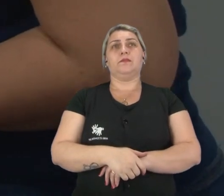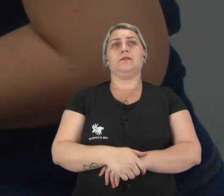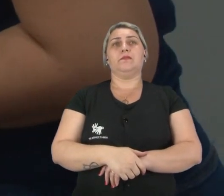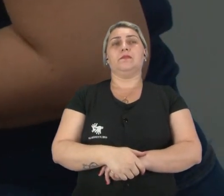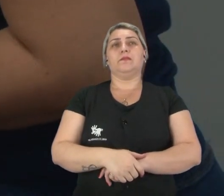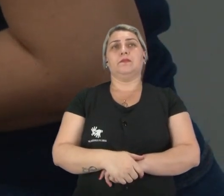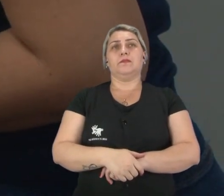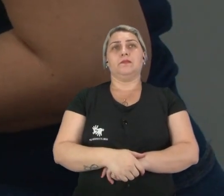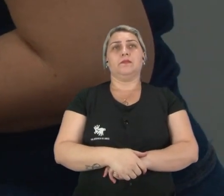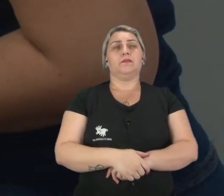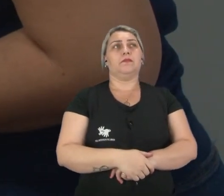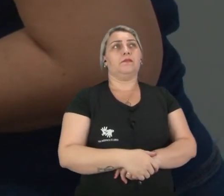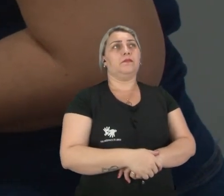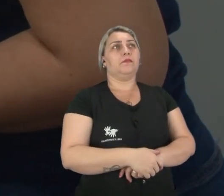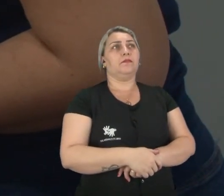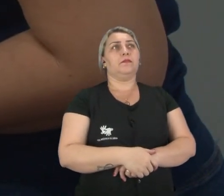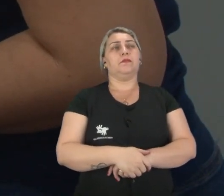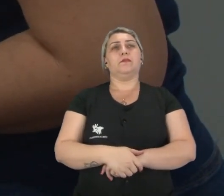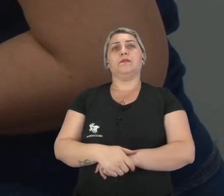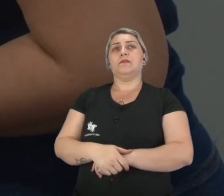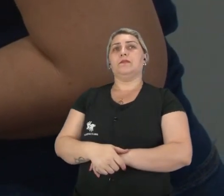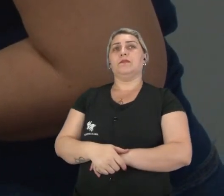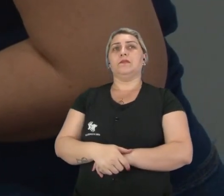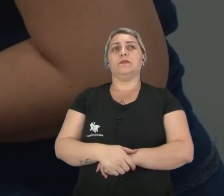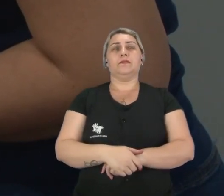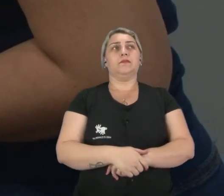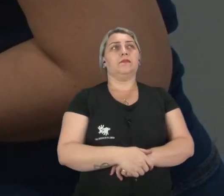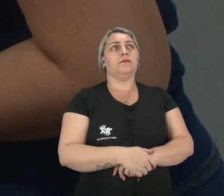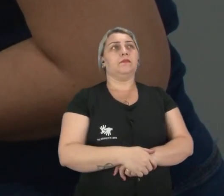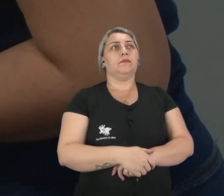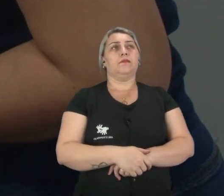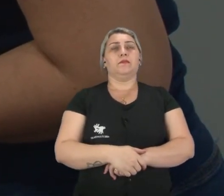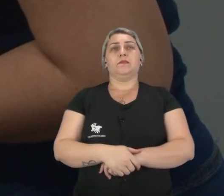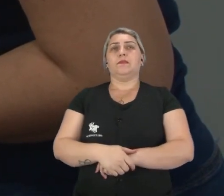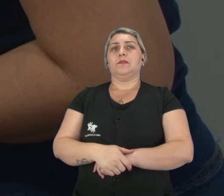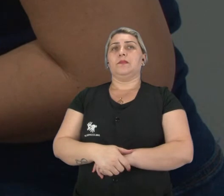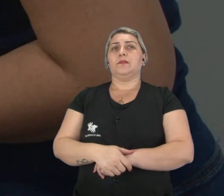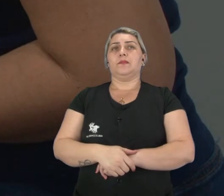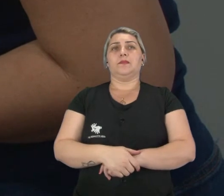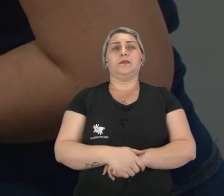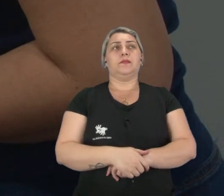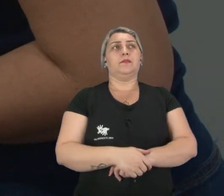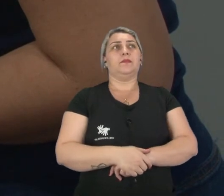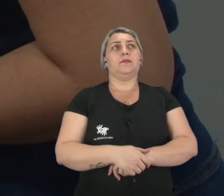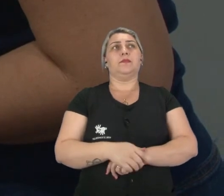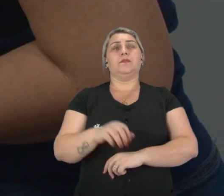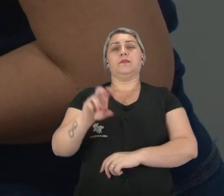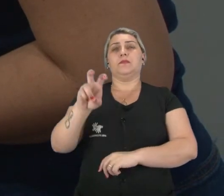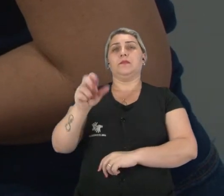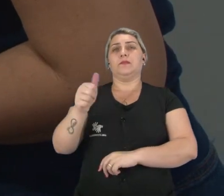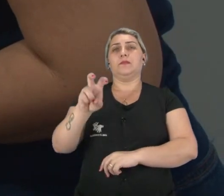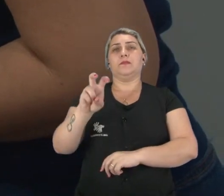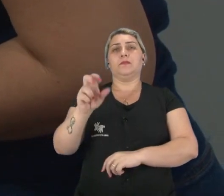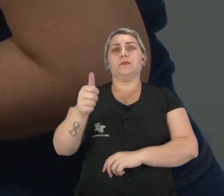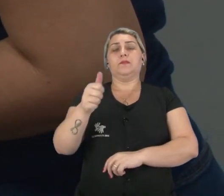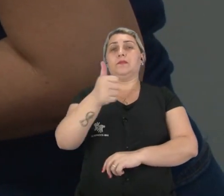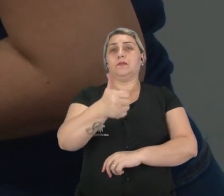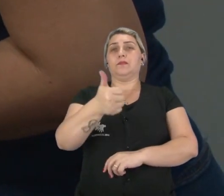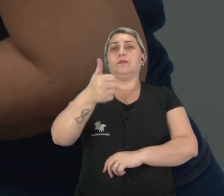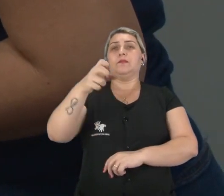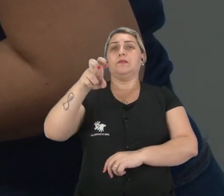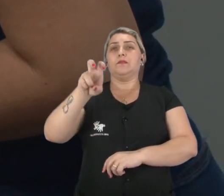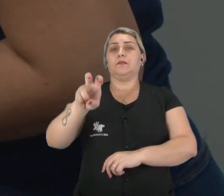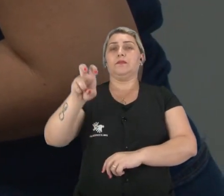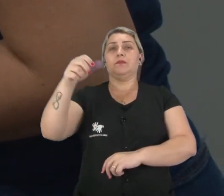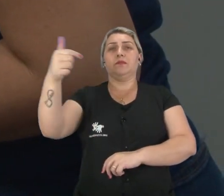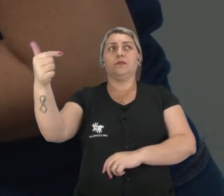1,52, né? Então, aqui, ó, 1,49, 1,50, 1,51 e 52. Então,